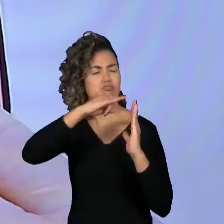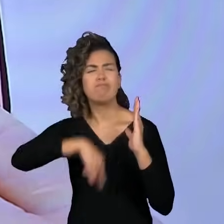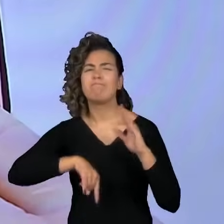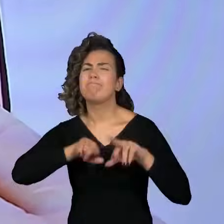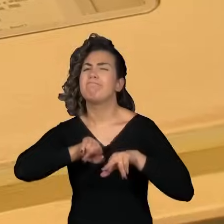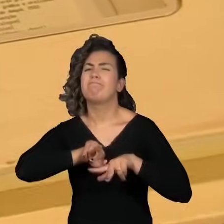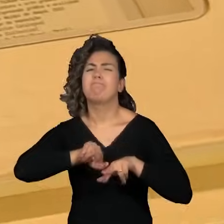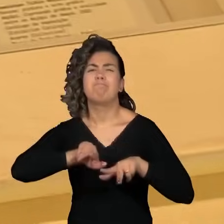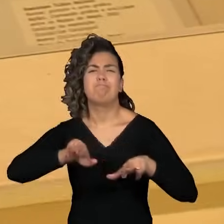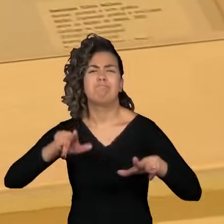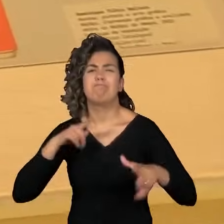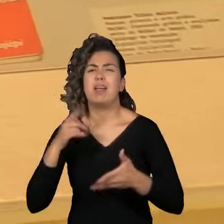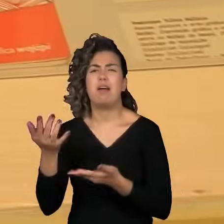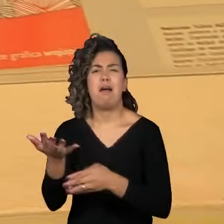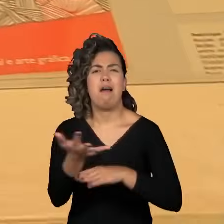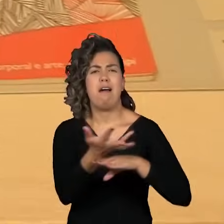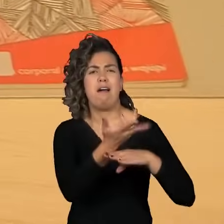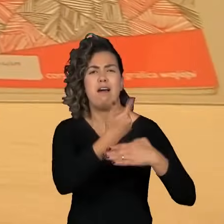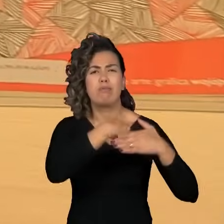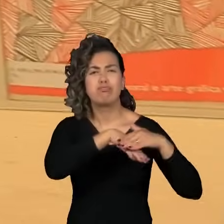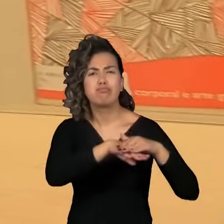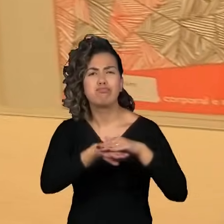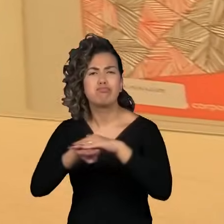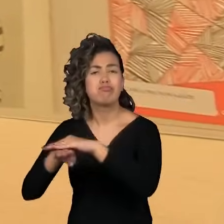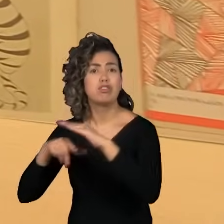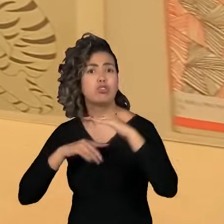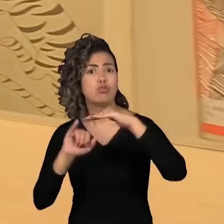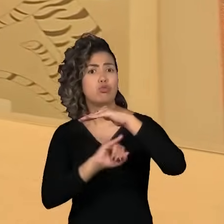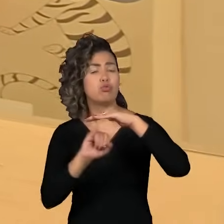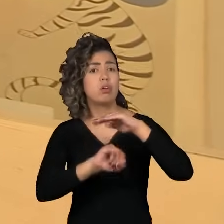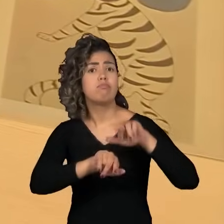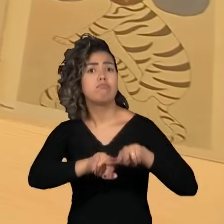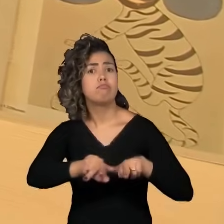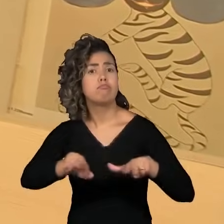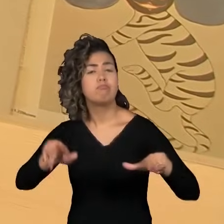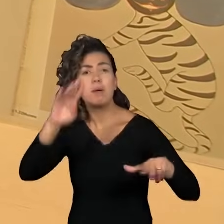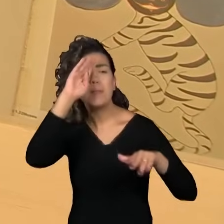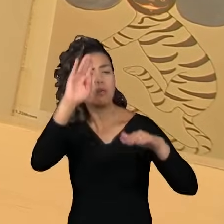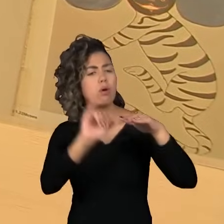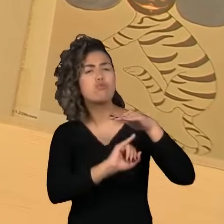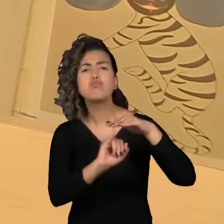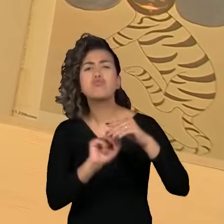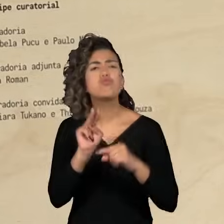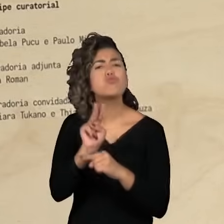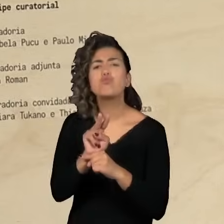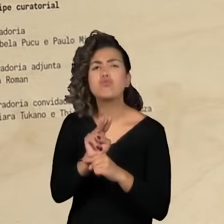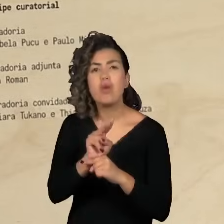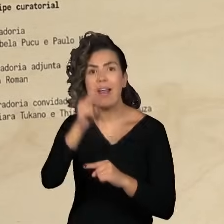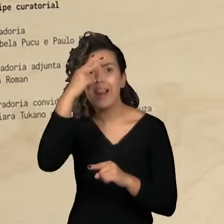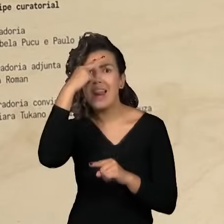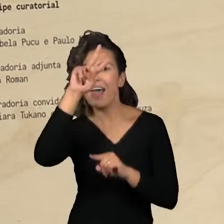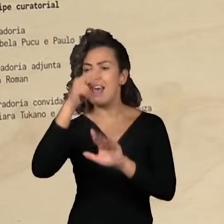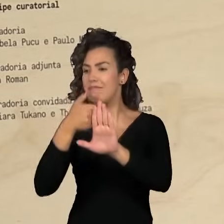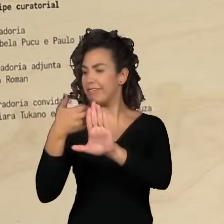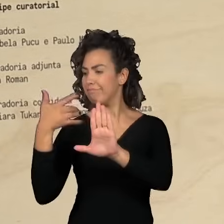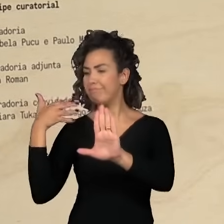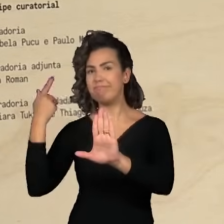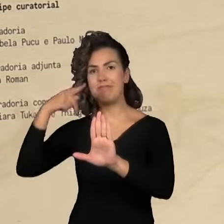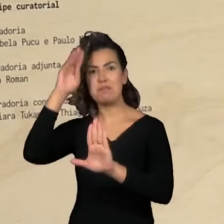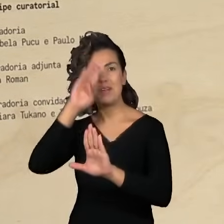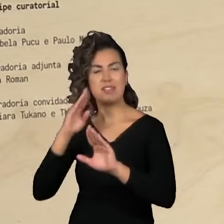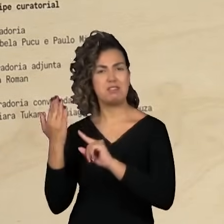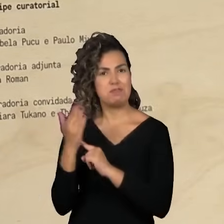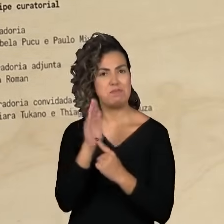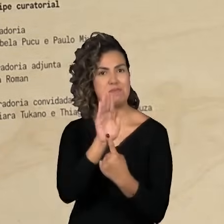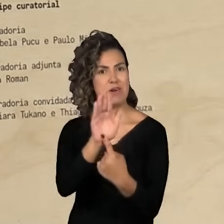do acervo de várias instituições dedicadas à manutenção da memória brasileira. A exposição